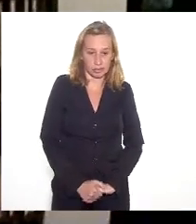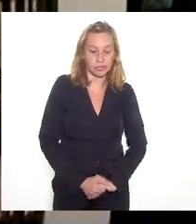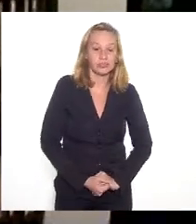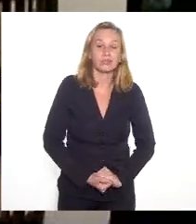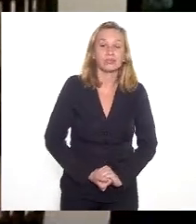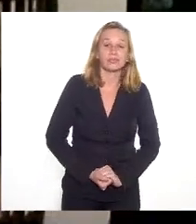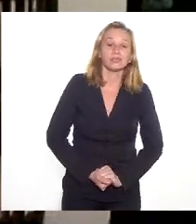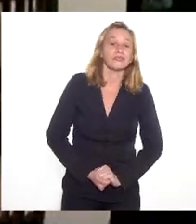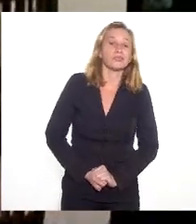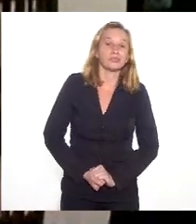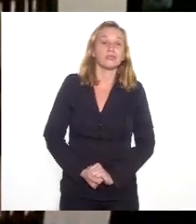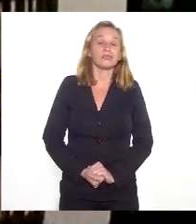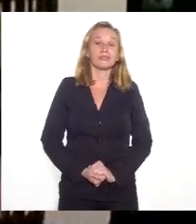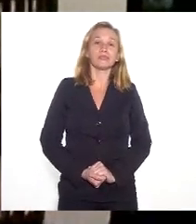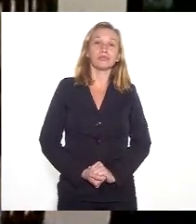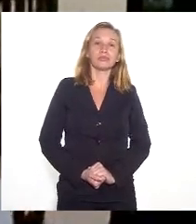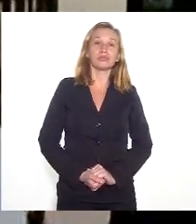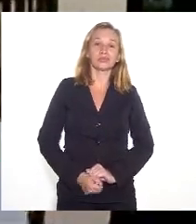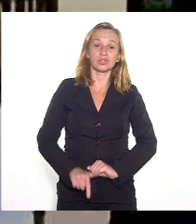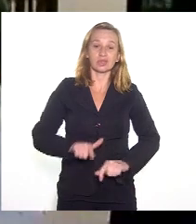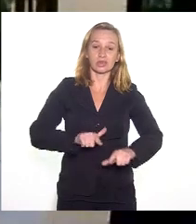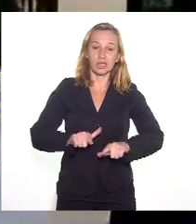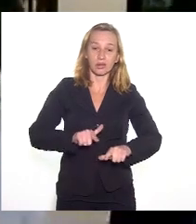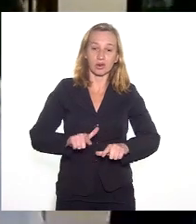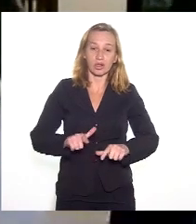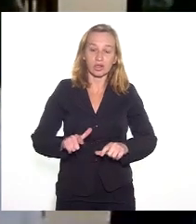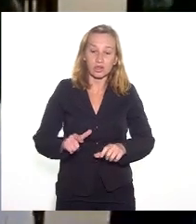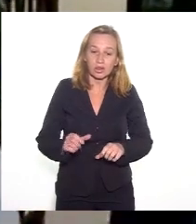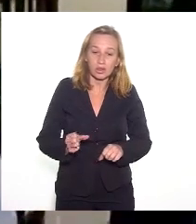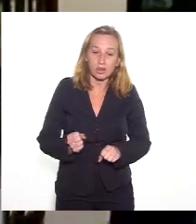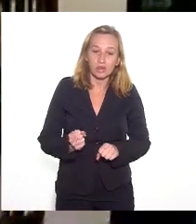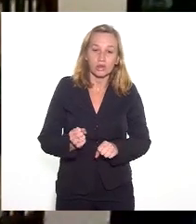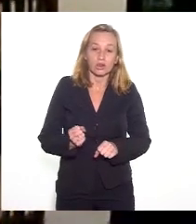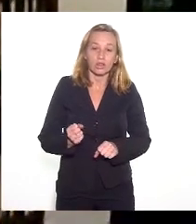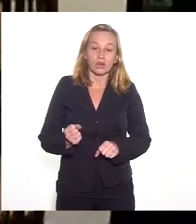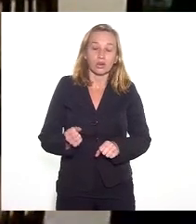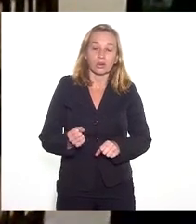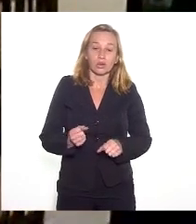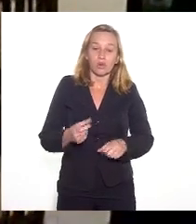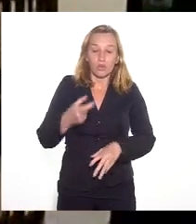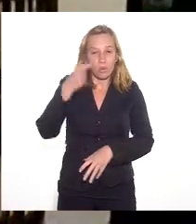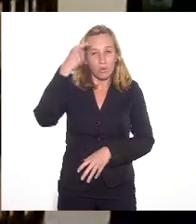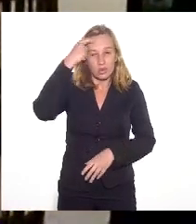nós temos que trabalhar a construção de consciência política nas pessoas,